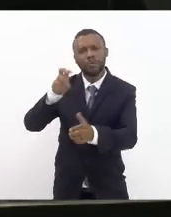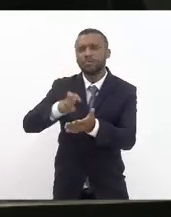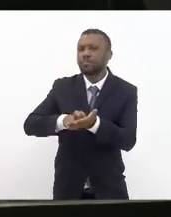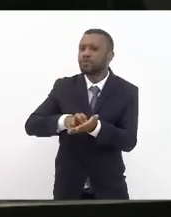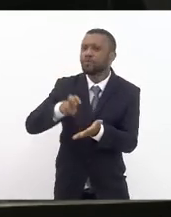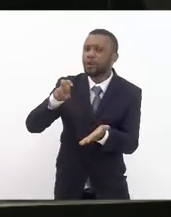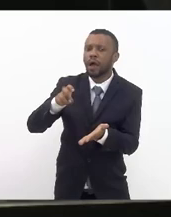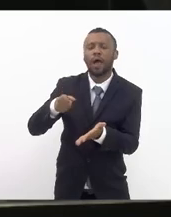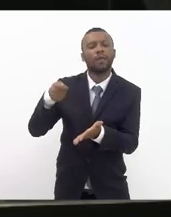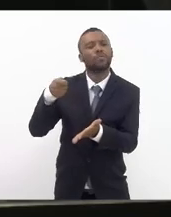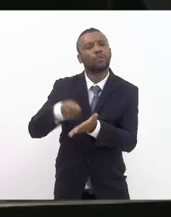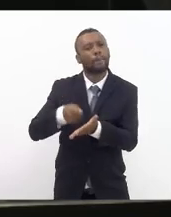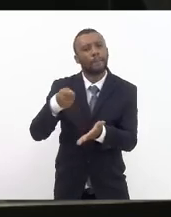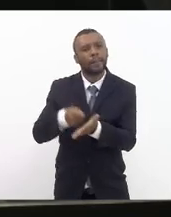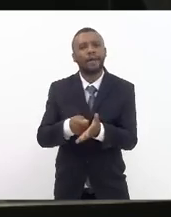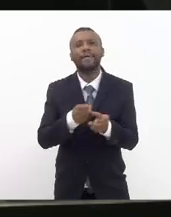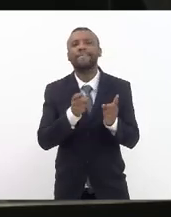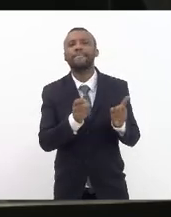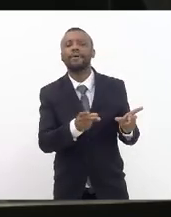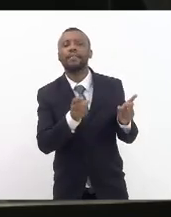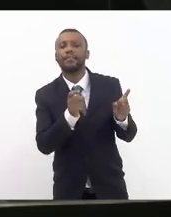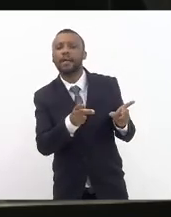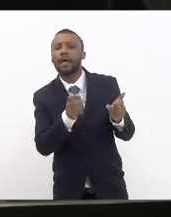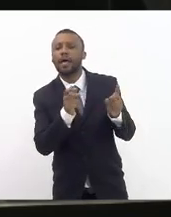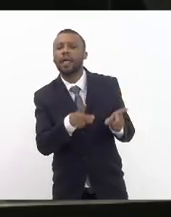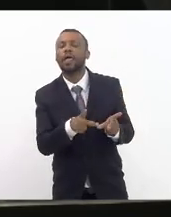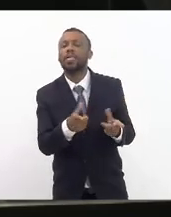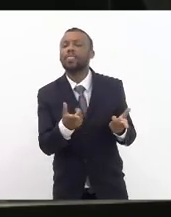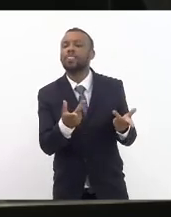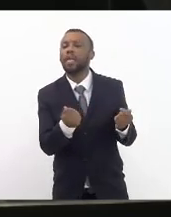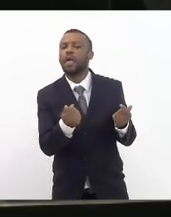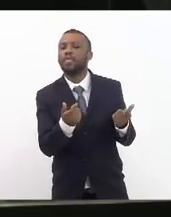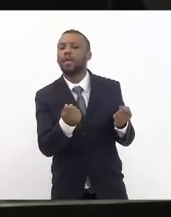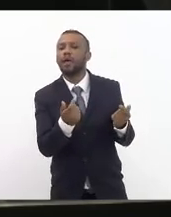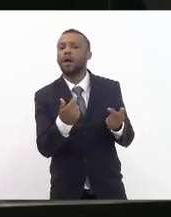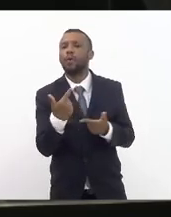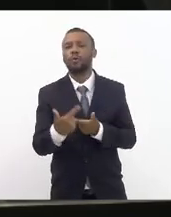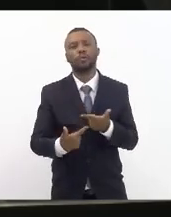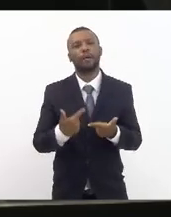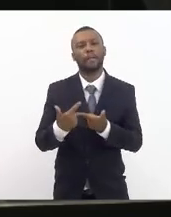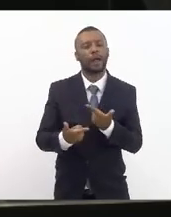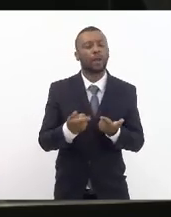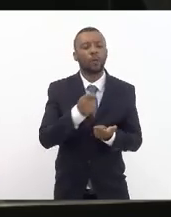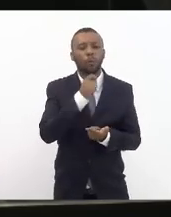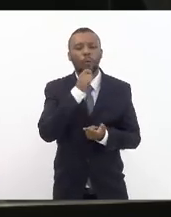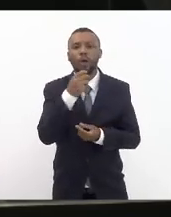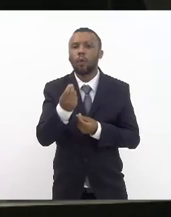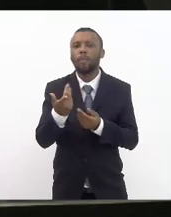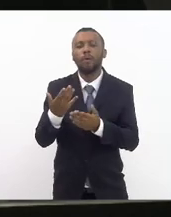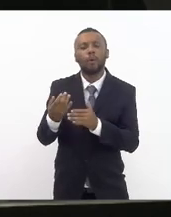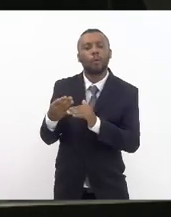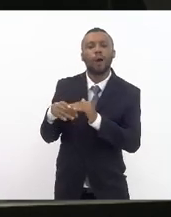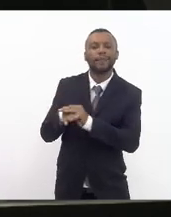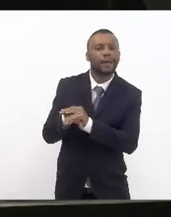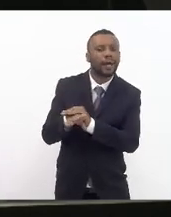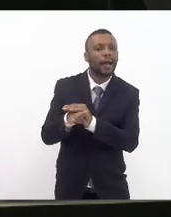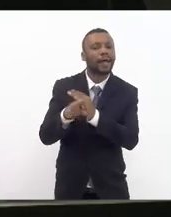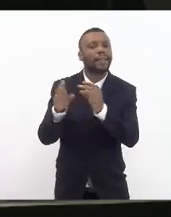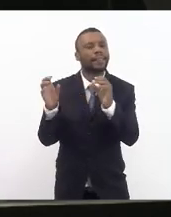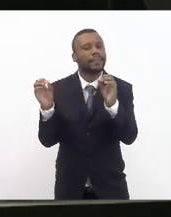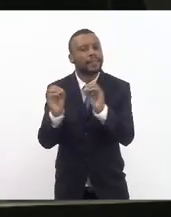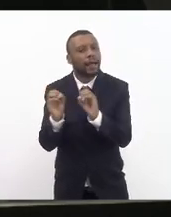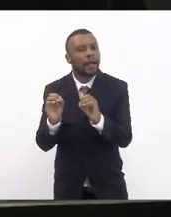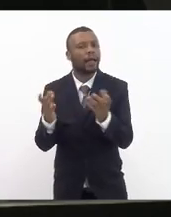as obriga a vender por uma bacatela o seu trabalho. Não tem onde armazenar, deputado Pobel, não tem onde